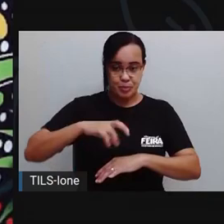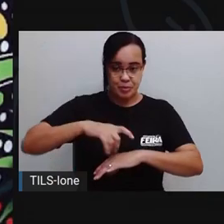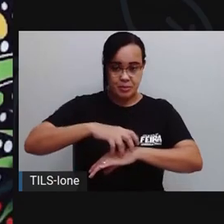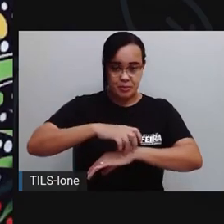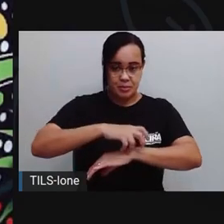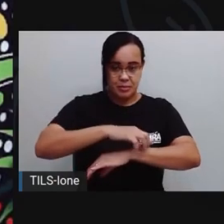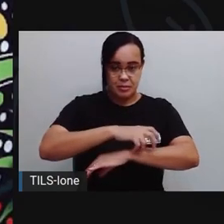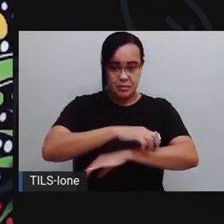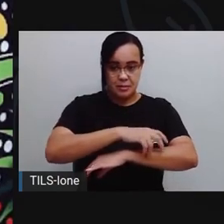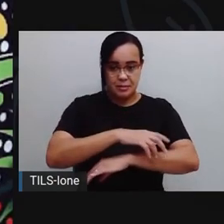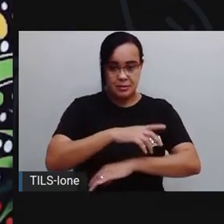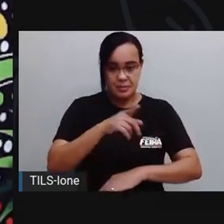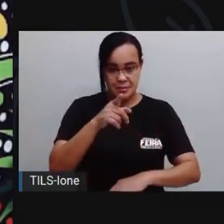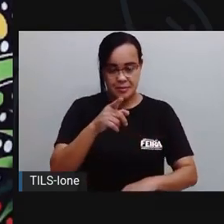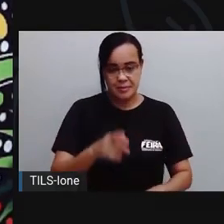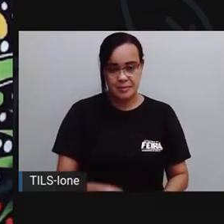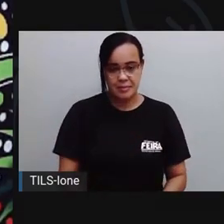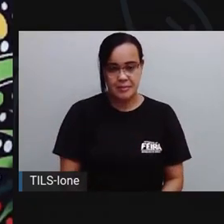Ó, aranha.